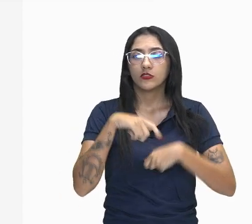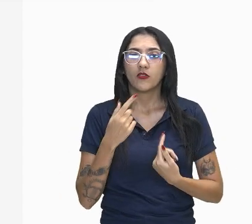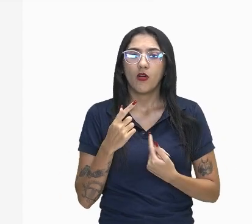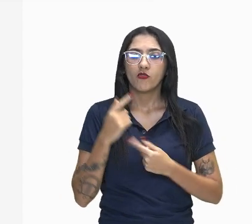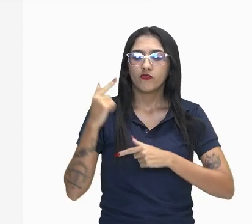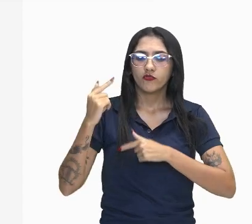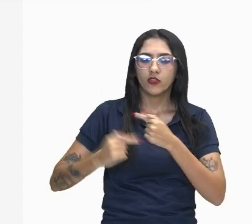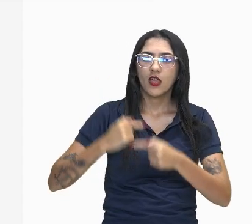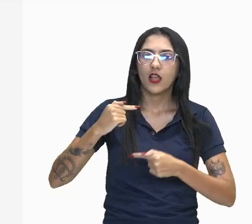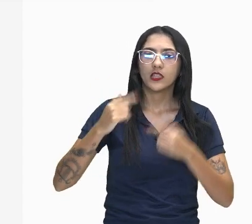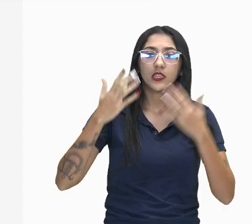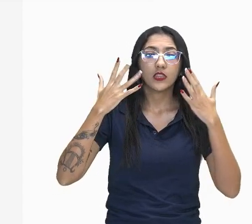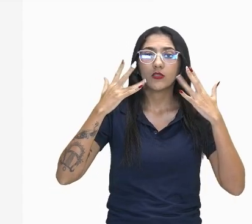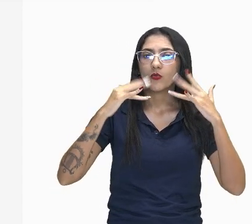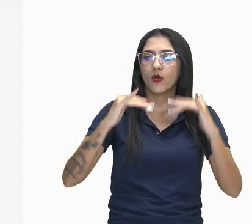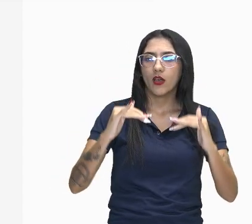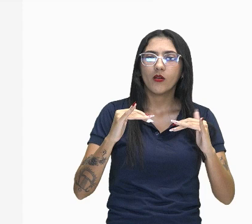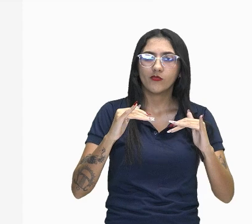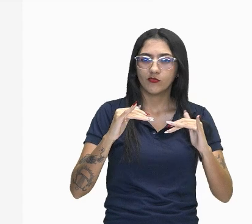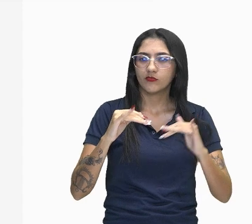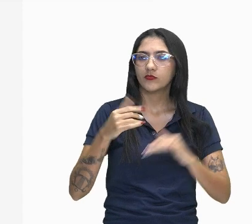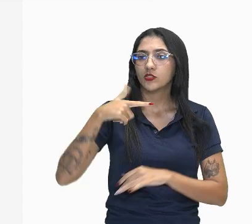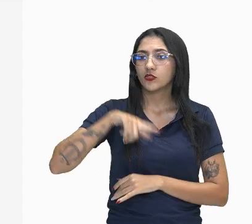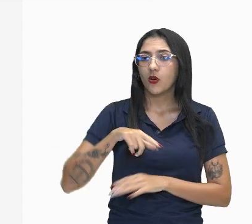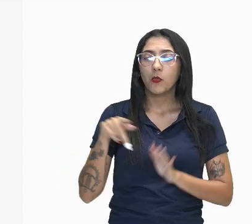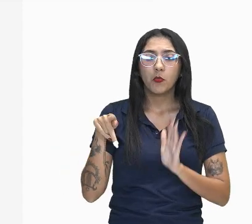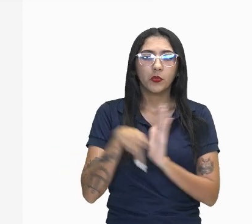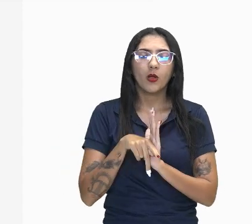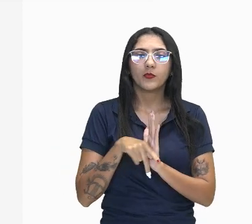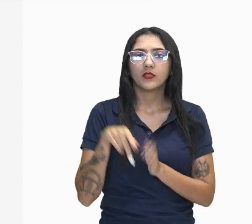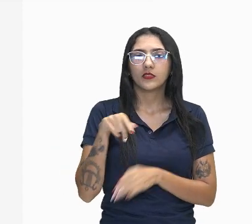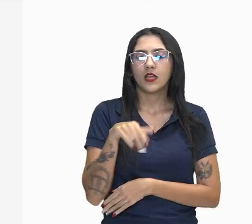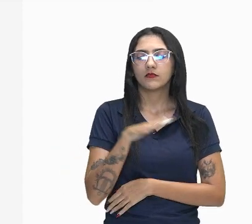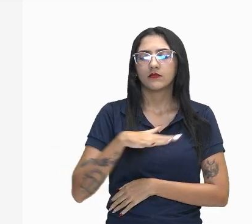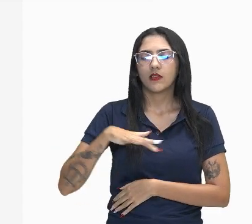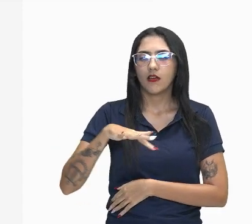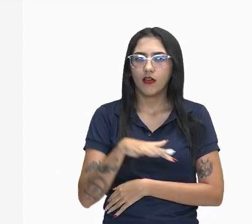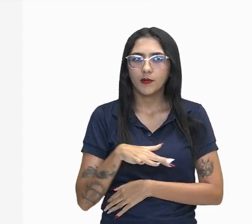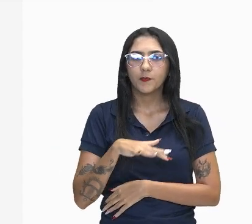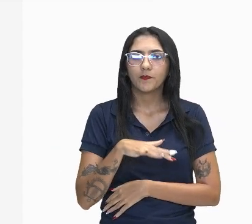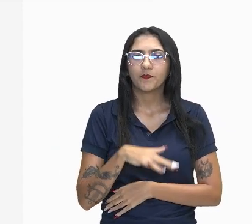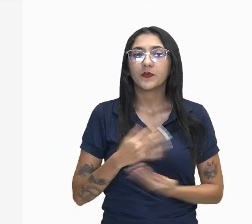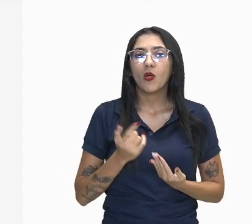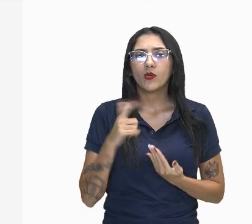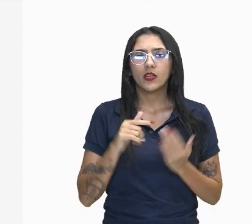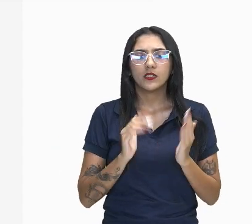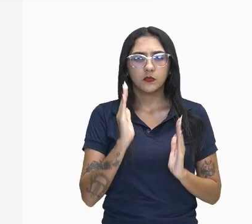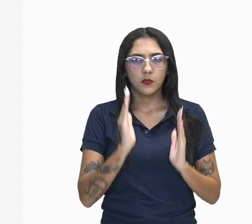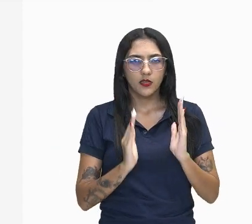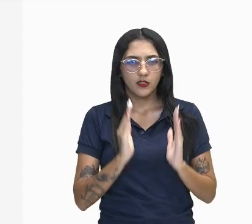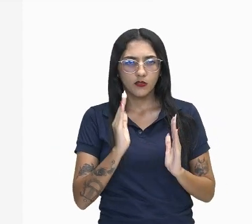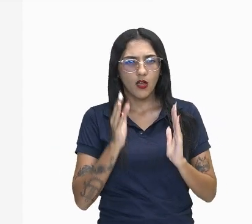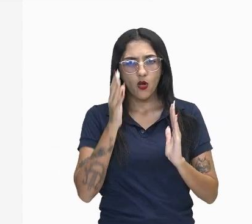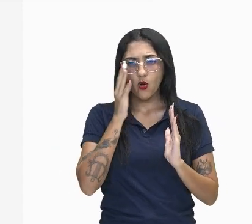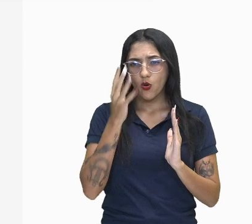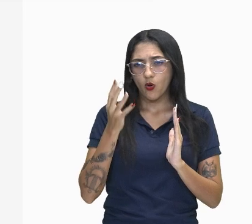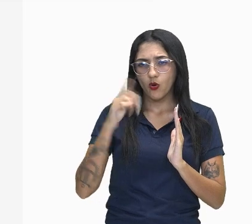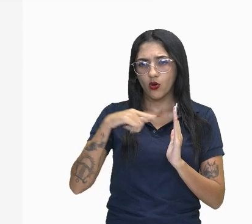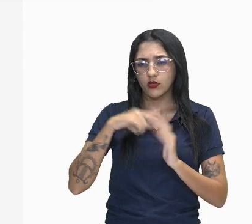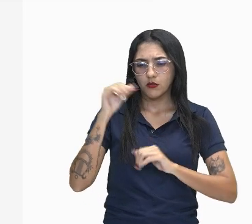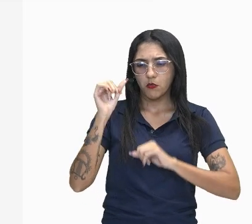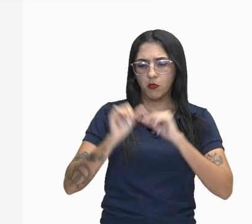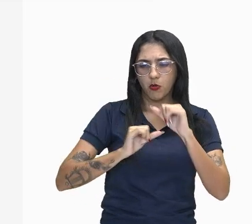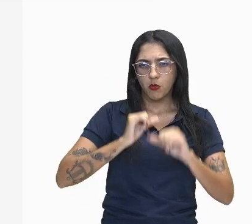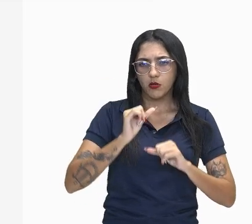regeneração natural do solo, tá? E nesse período que ocorre essa